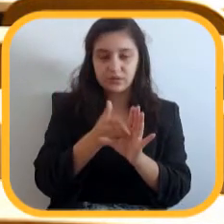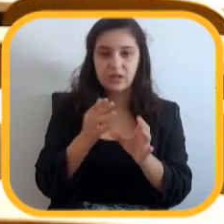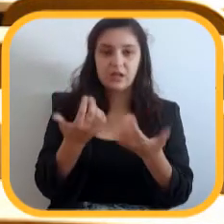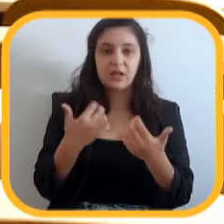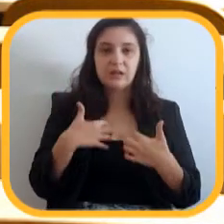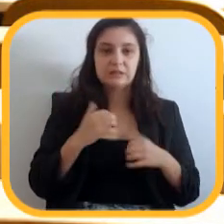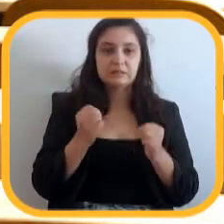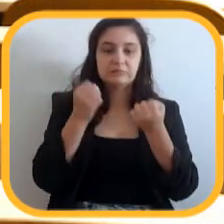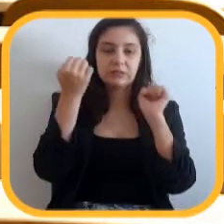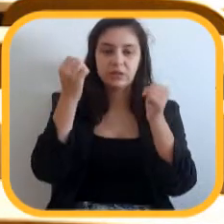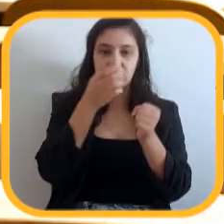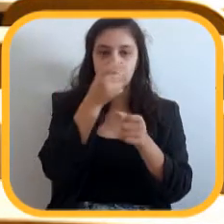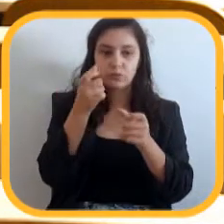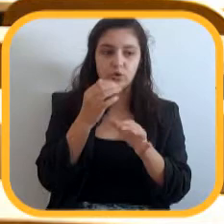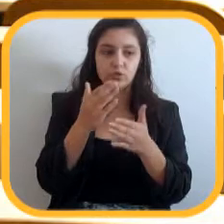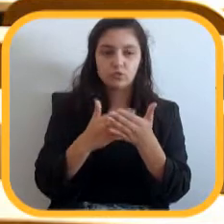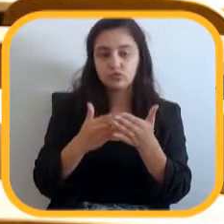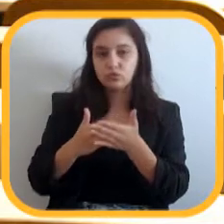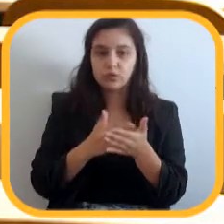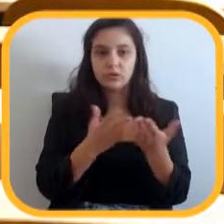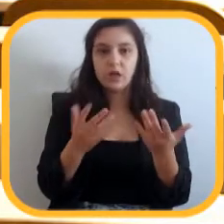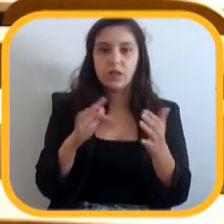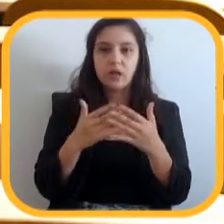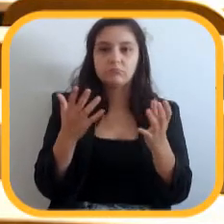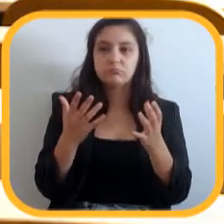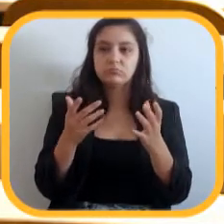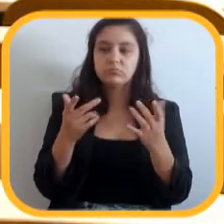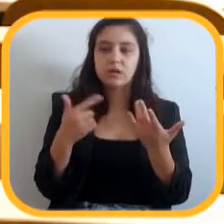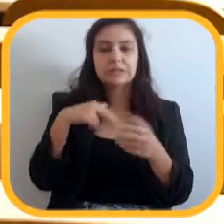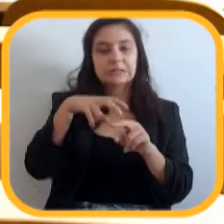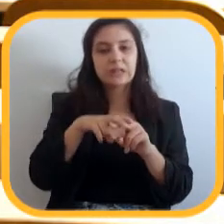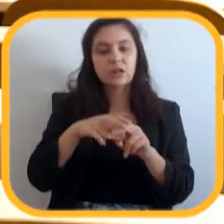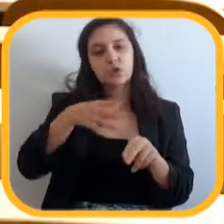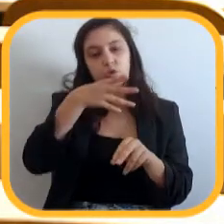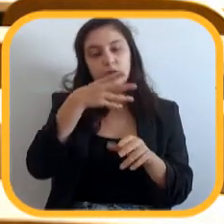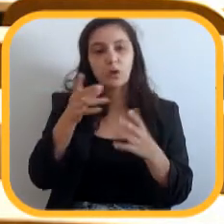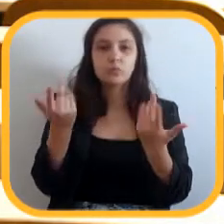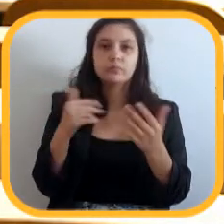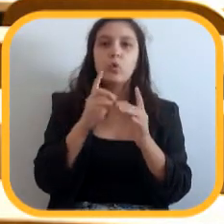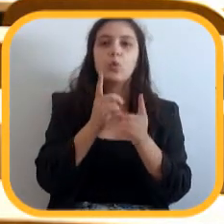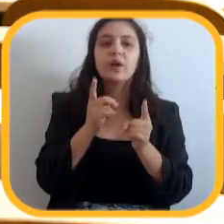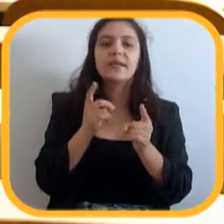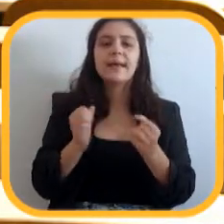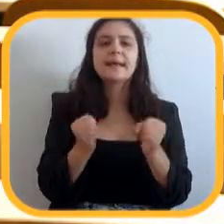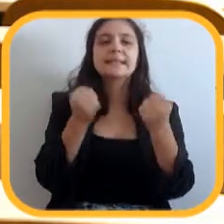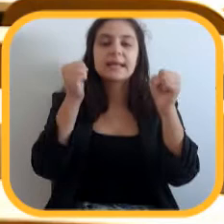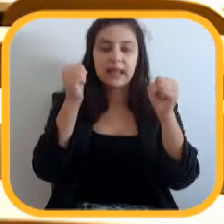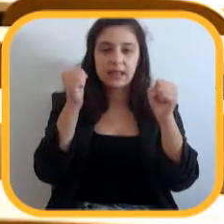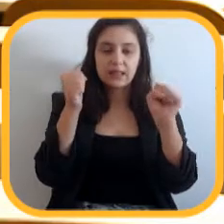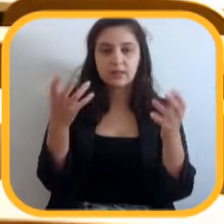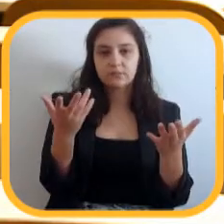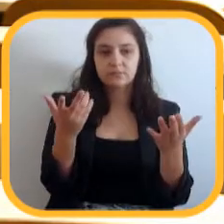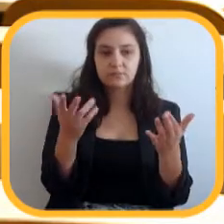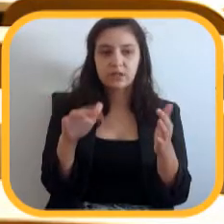psicológico e ansiedade nos estudantes. O Senta-te e Explica de hoje vai desmistificar aquilo que o senso comum define como